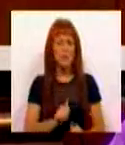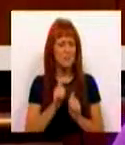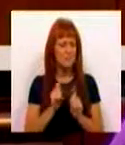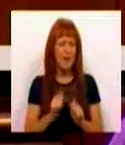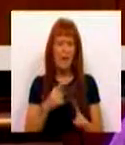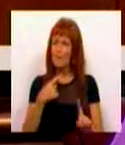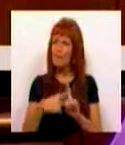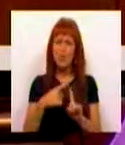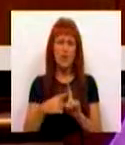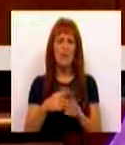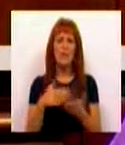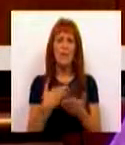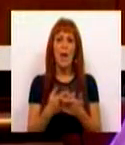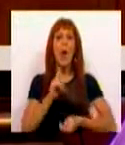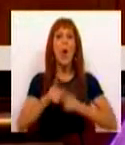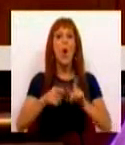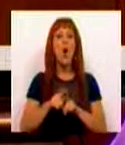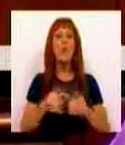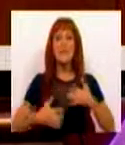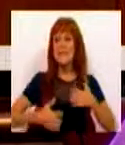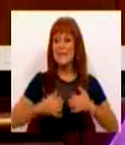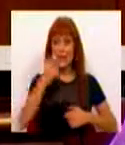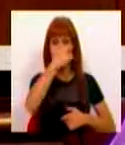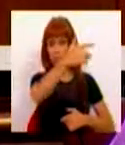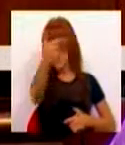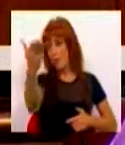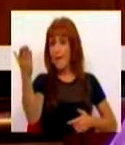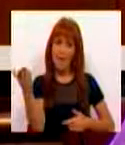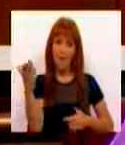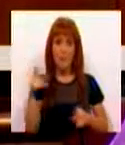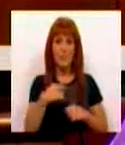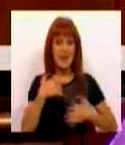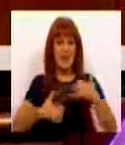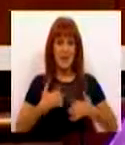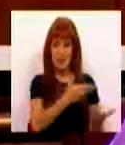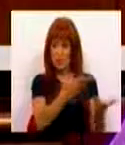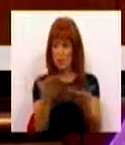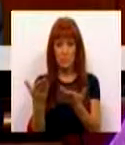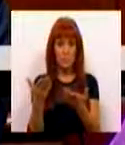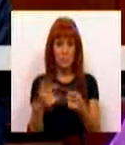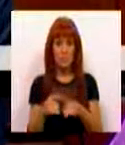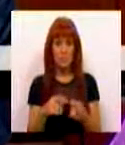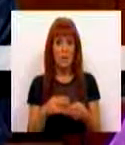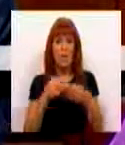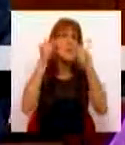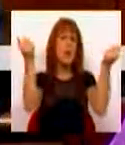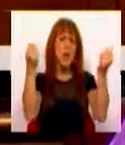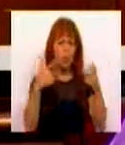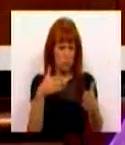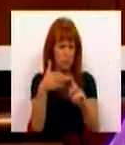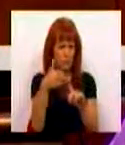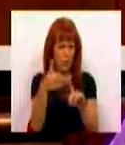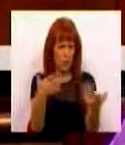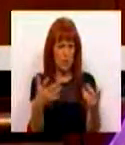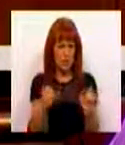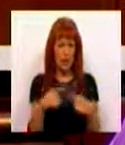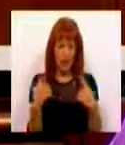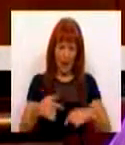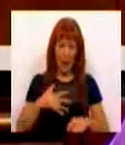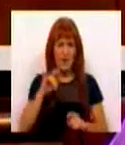concretamente e positivamente àquilo que são os anseios dos cidadãos. E esses anseios não são abstratos, são concretos.